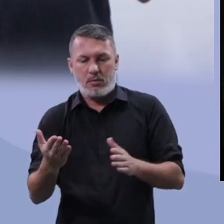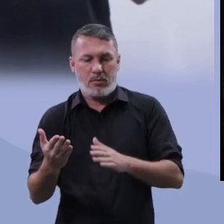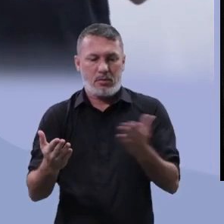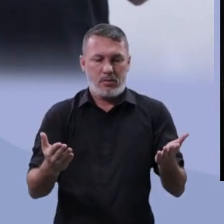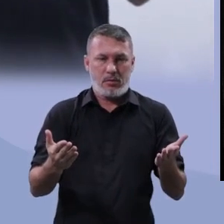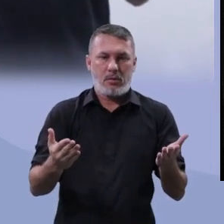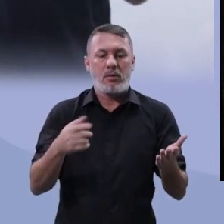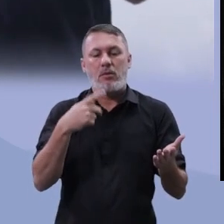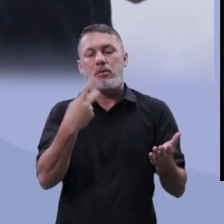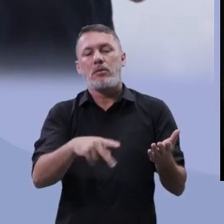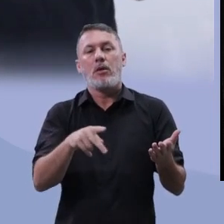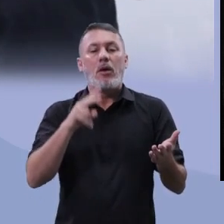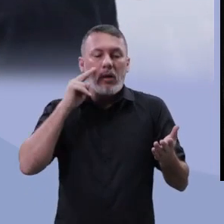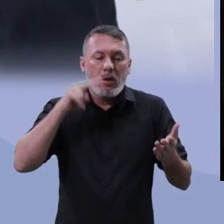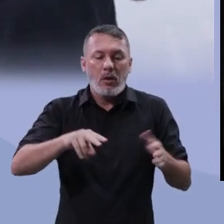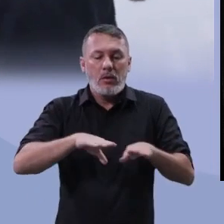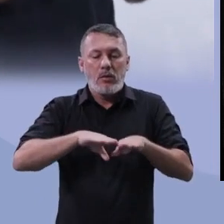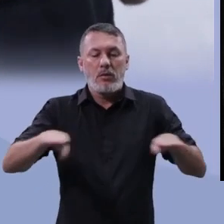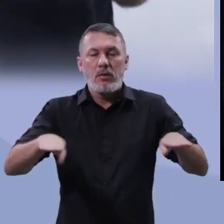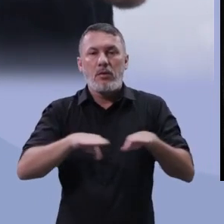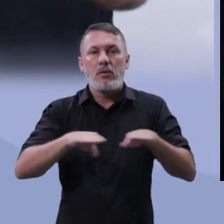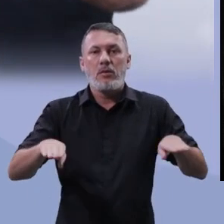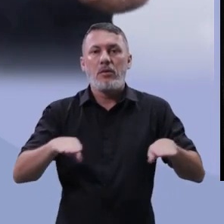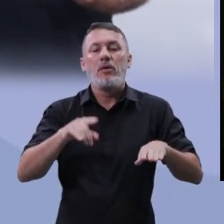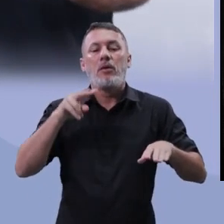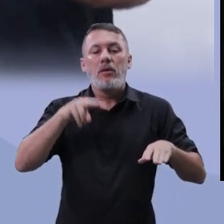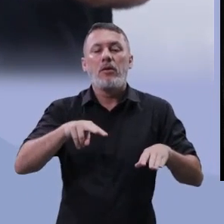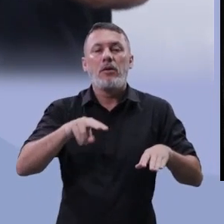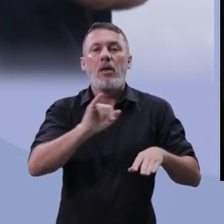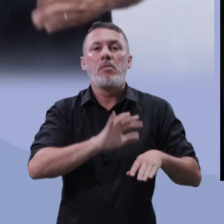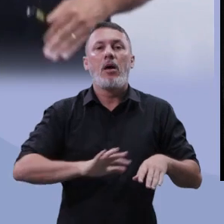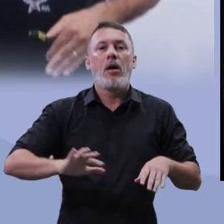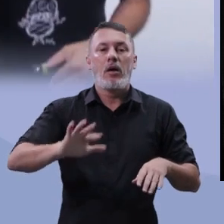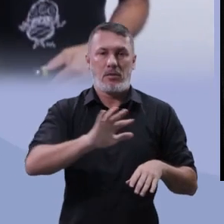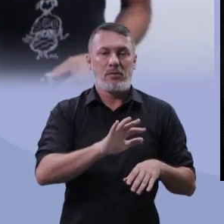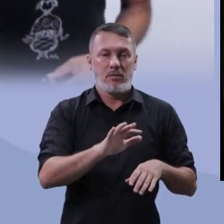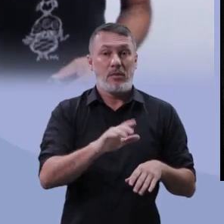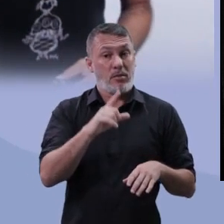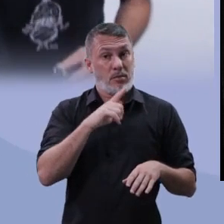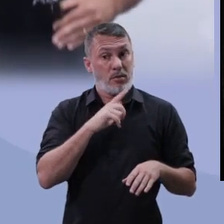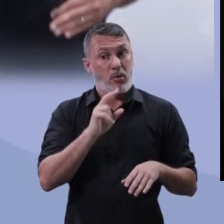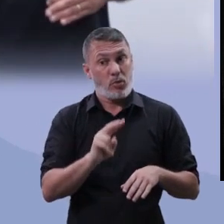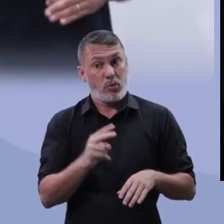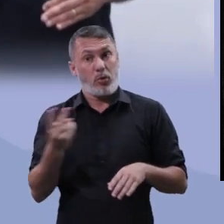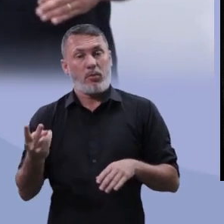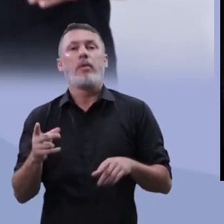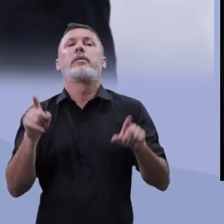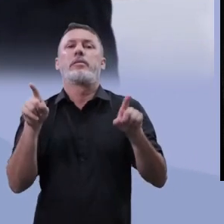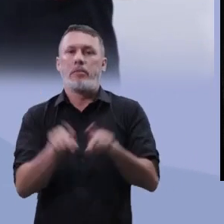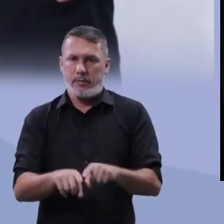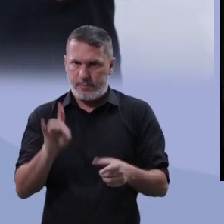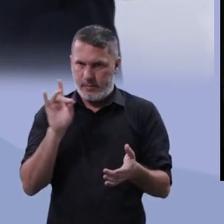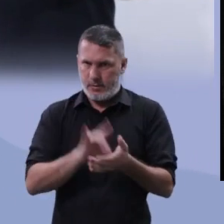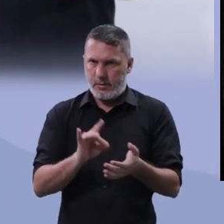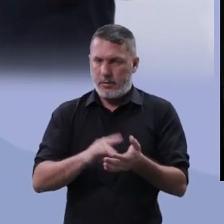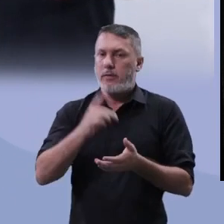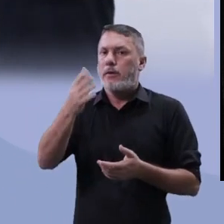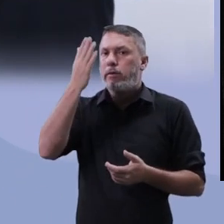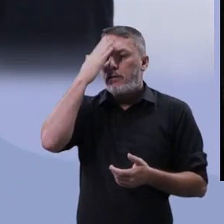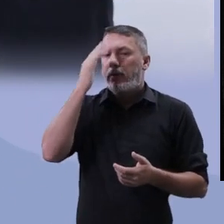a caixinha e deixasse ela no plano. Qual a imagem que você vai ter? O contrário também é verdade, meu